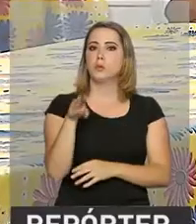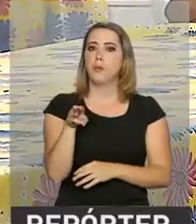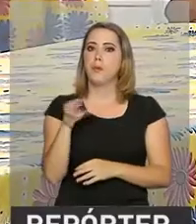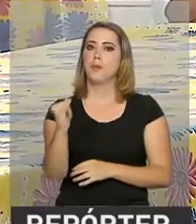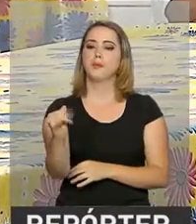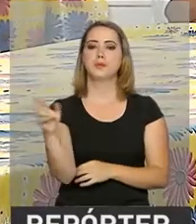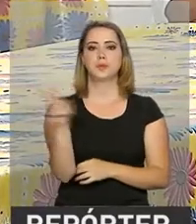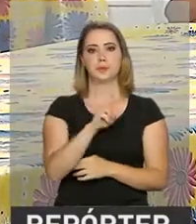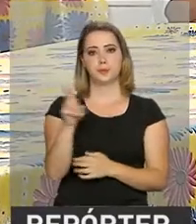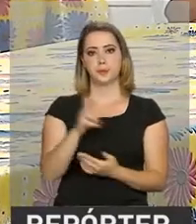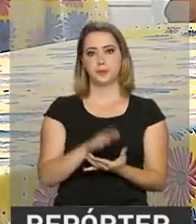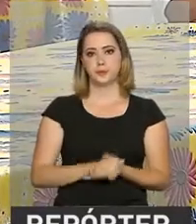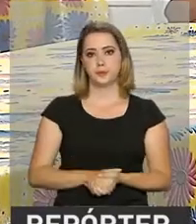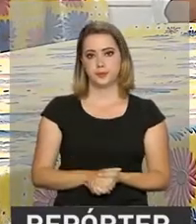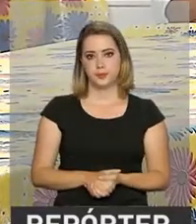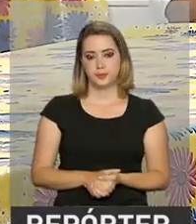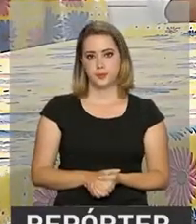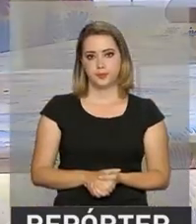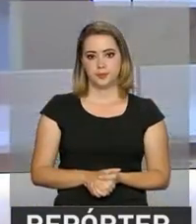4 bilhões de reais.